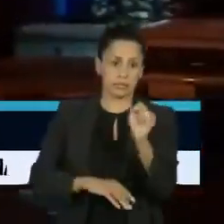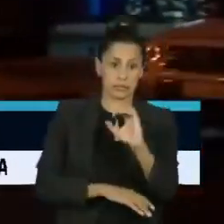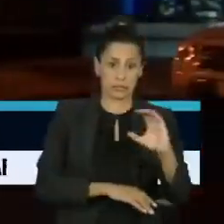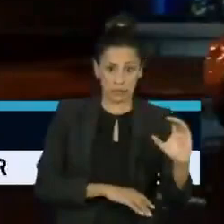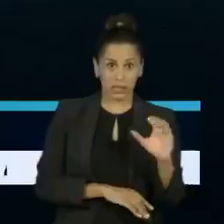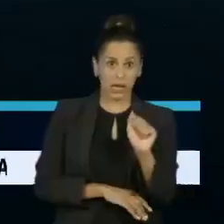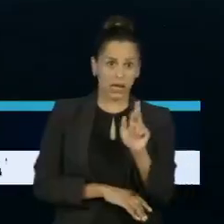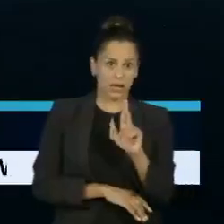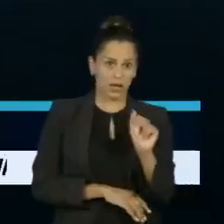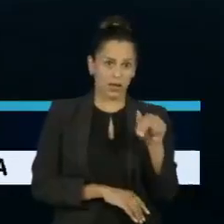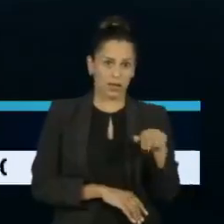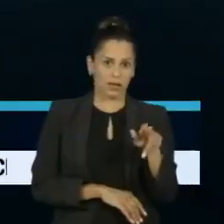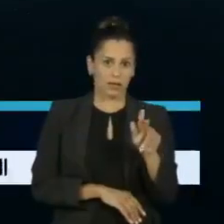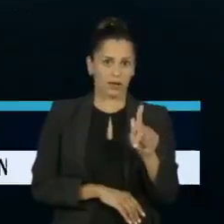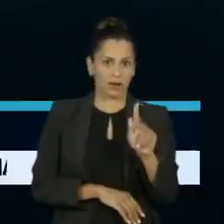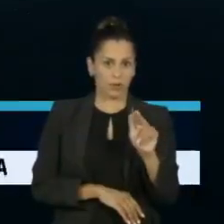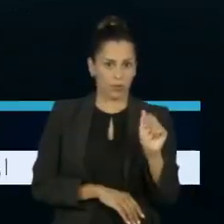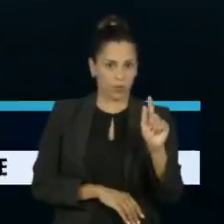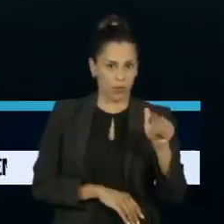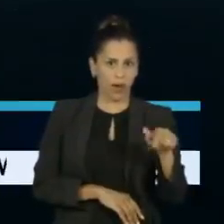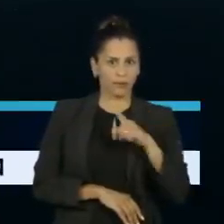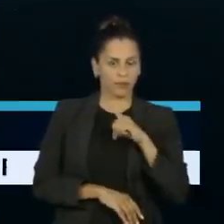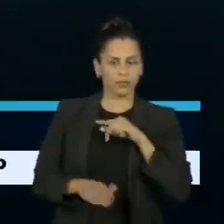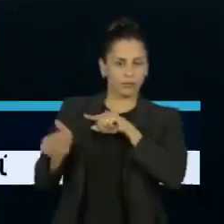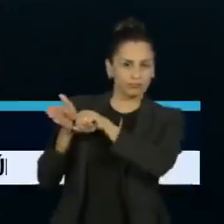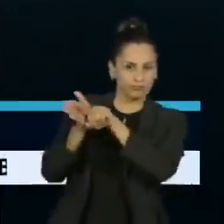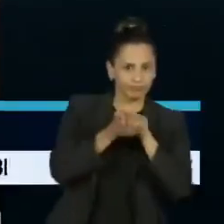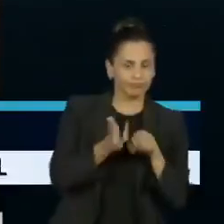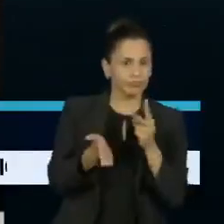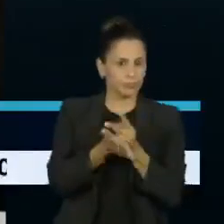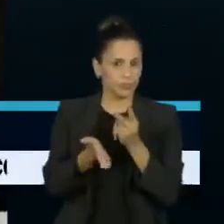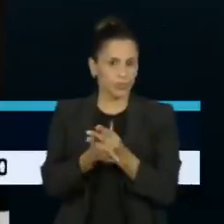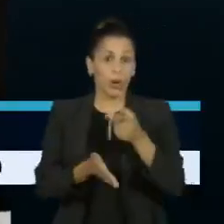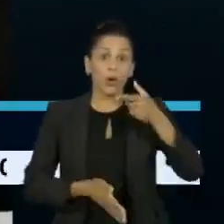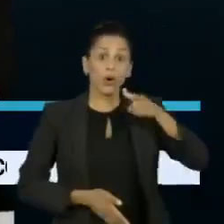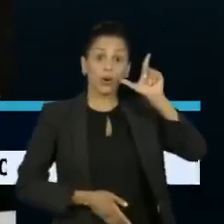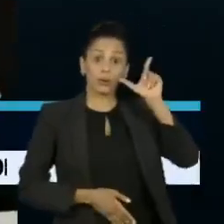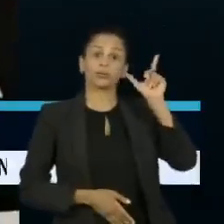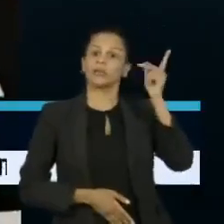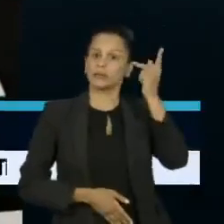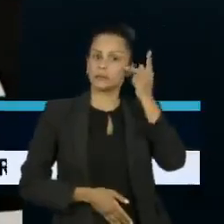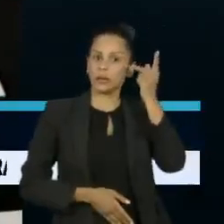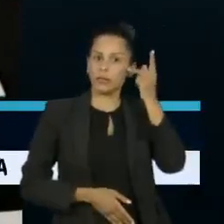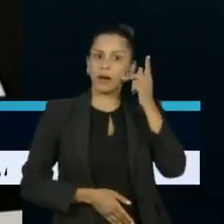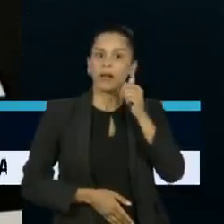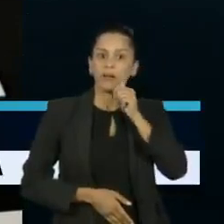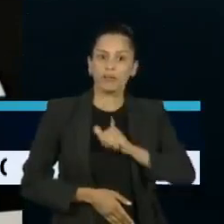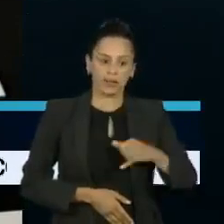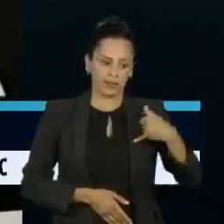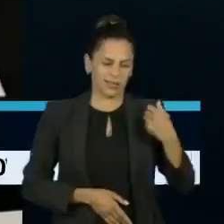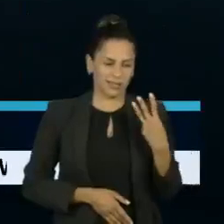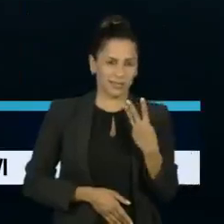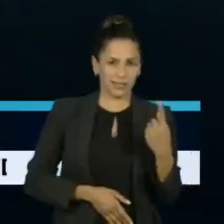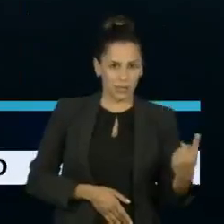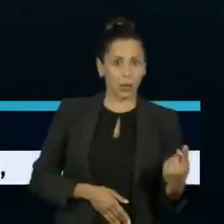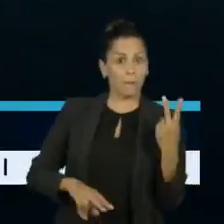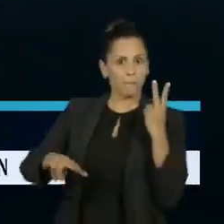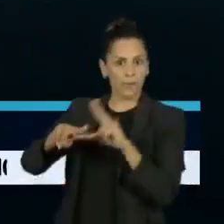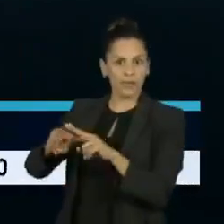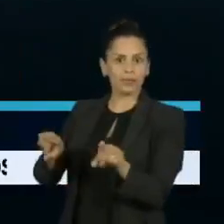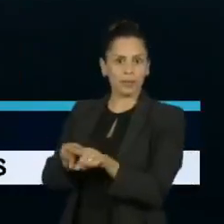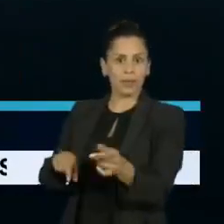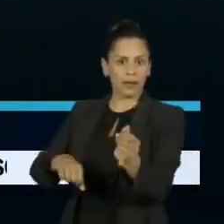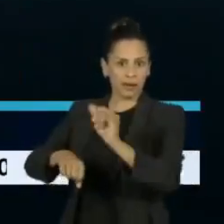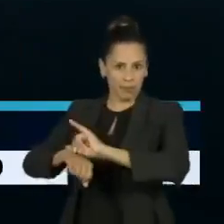a investigação. Ontem, a Polícia Civil de São Paulo já havia prendido uma mulher de 31 anos na zona sul da capital,